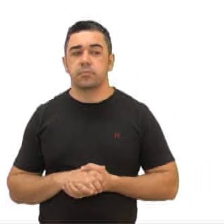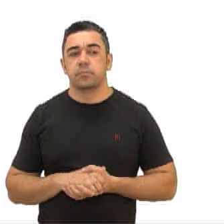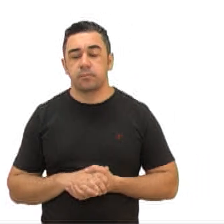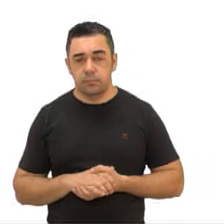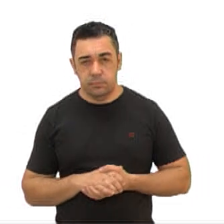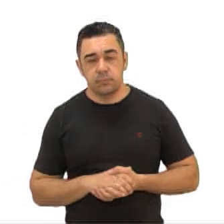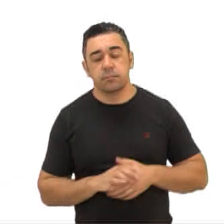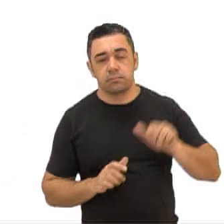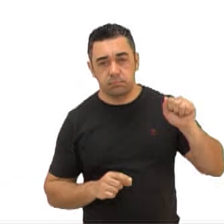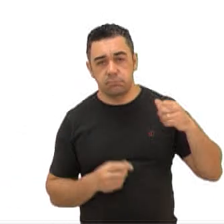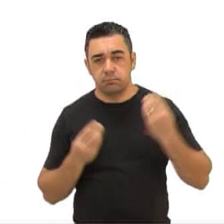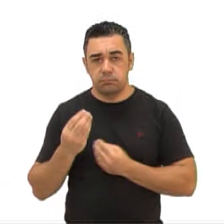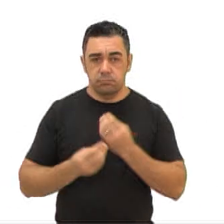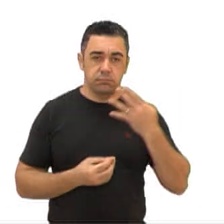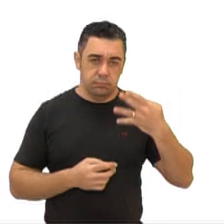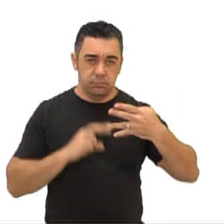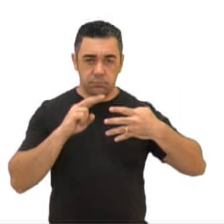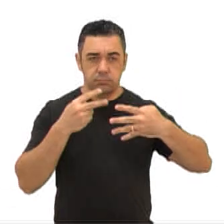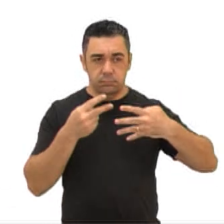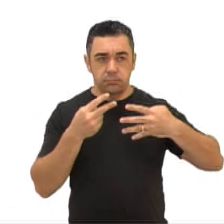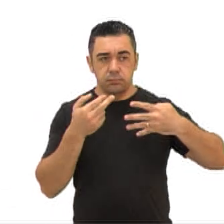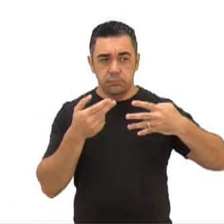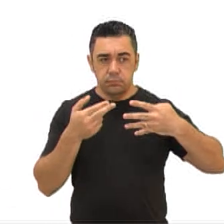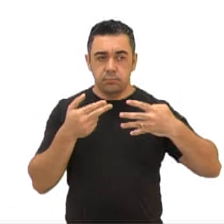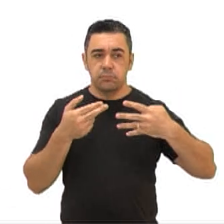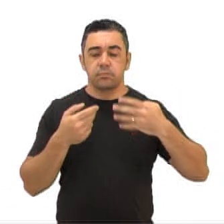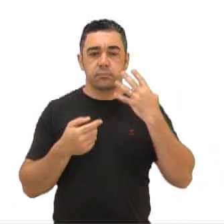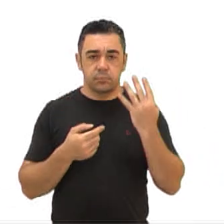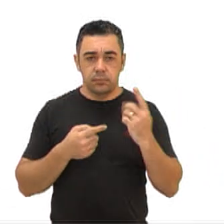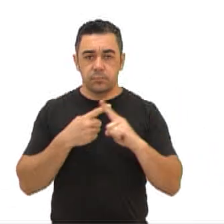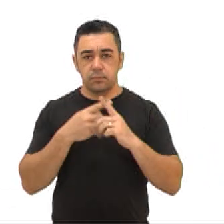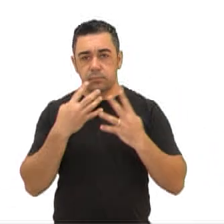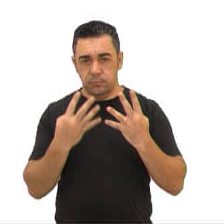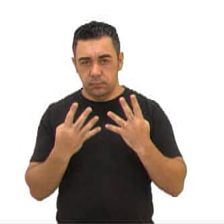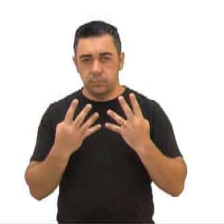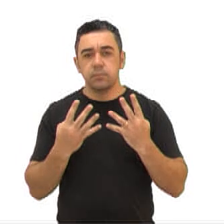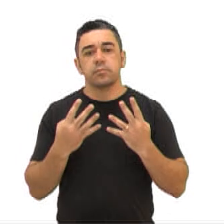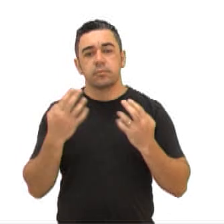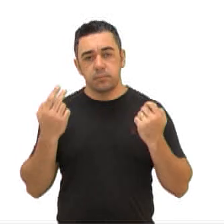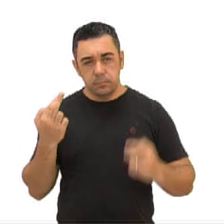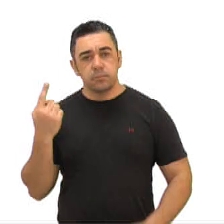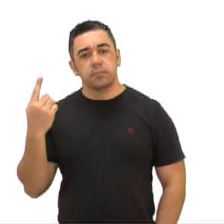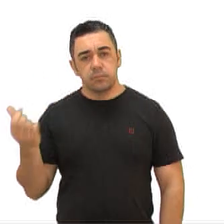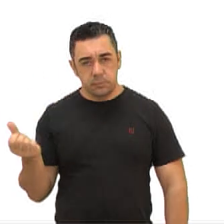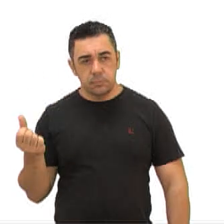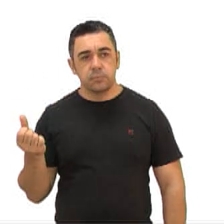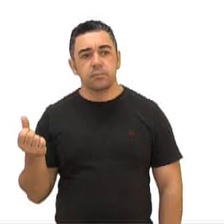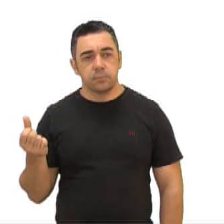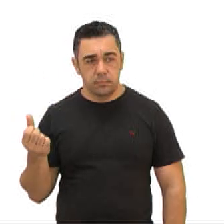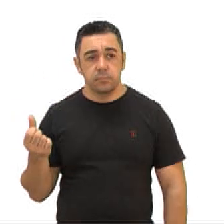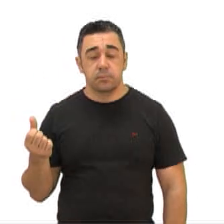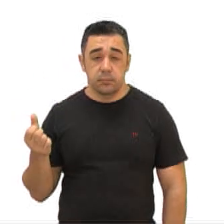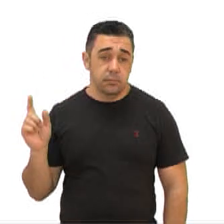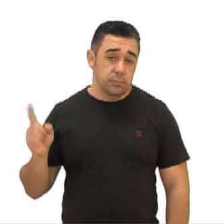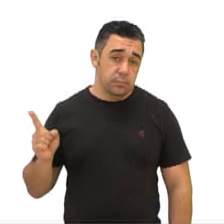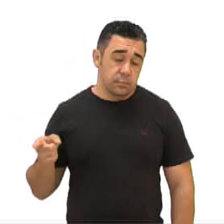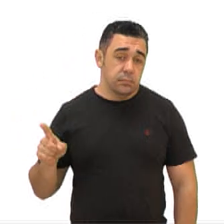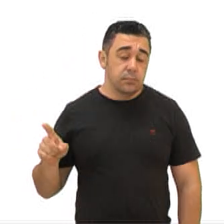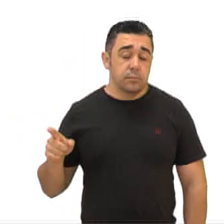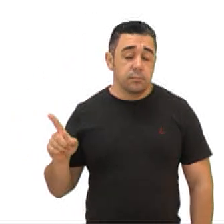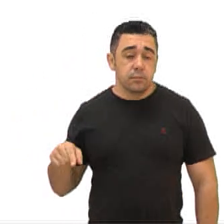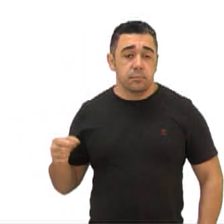A letra A. Como 4 ao quadrado é igual a 4 vezes 4, que é 16, que é o